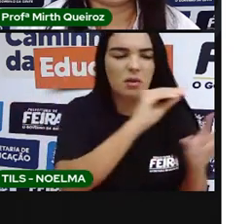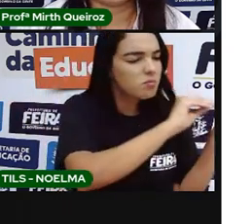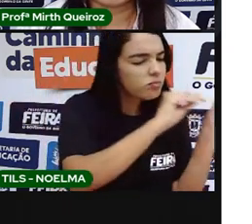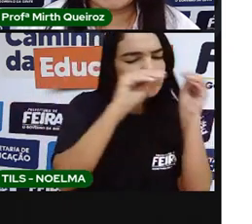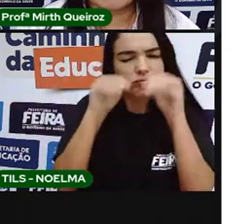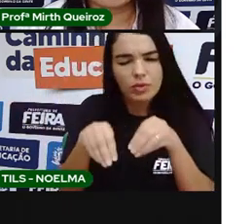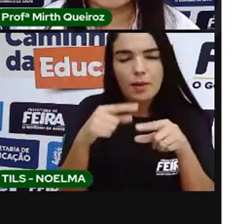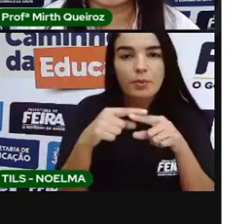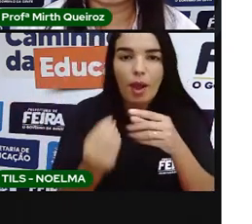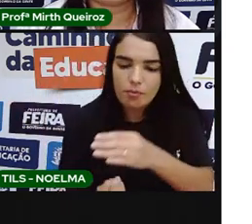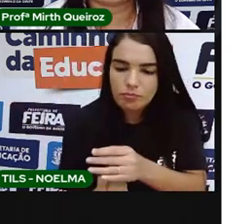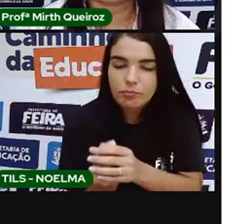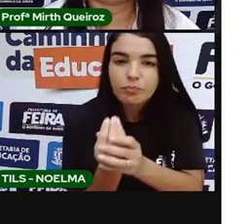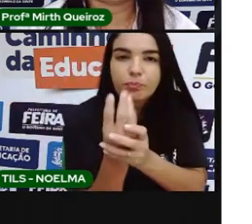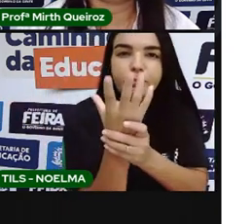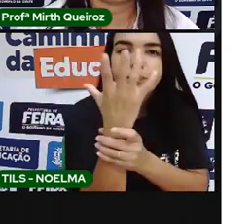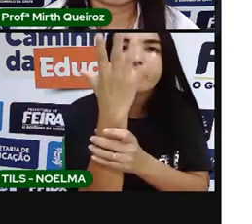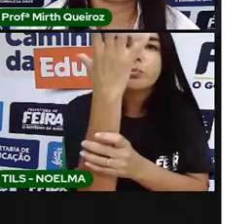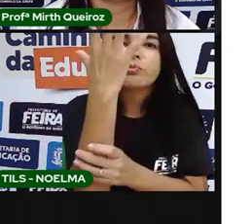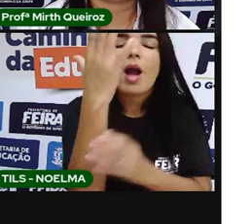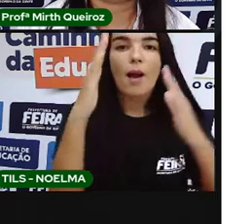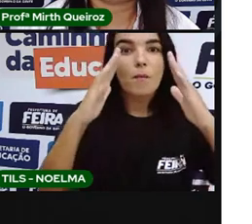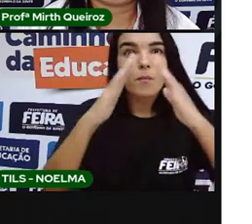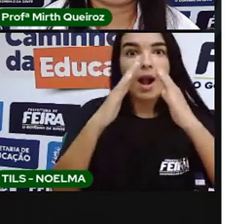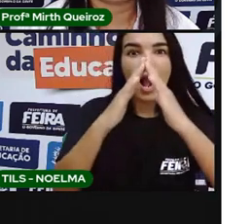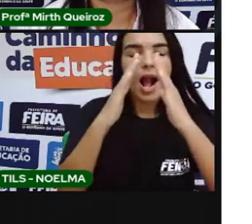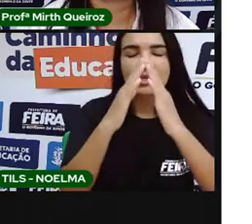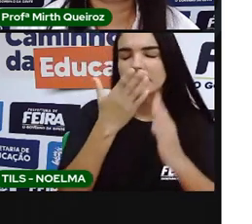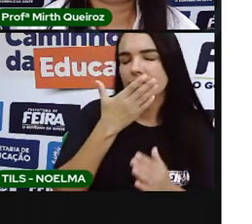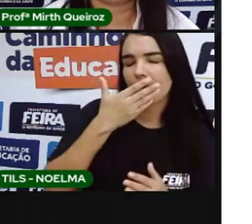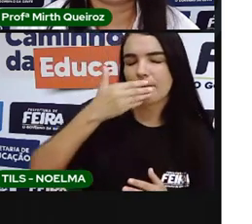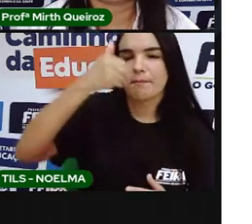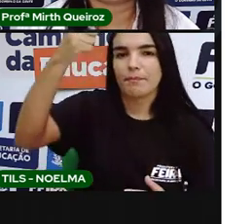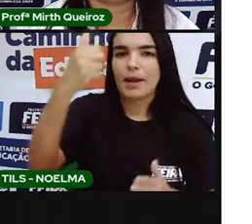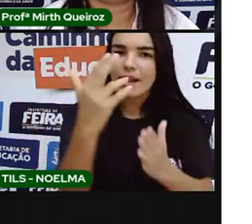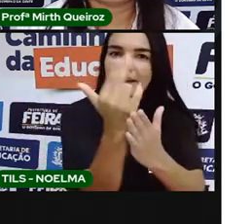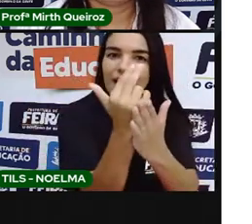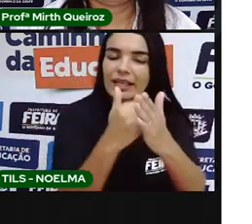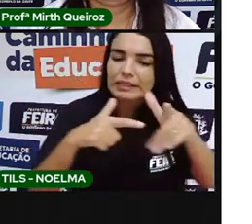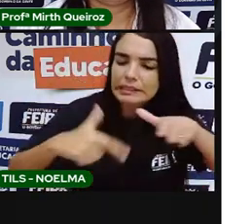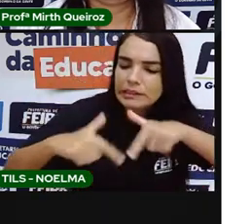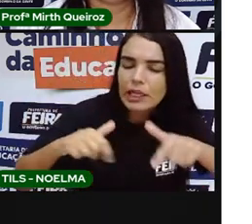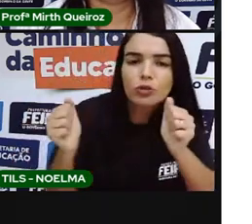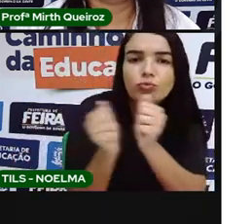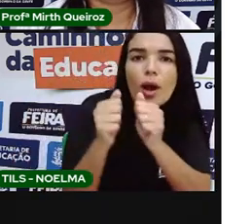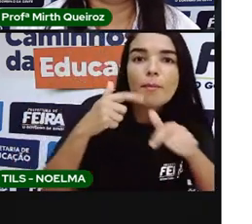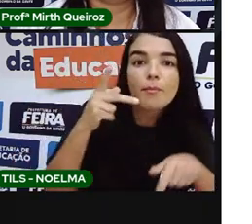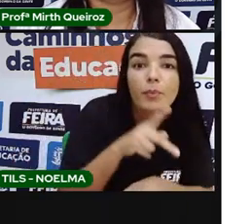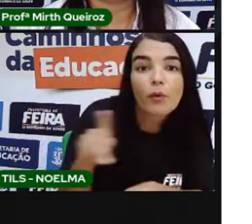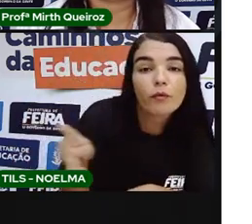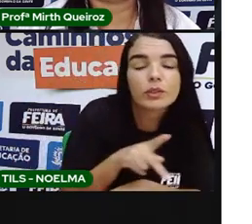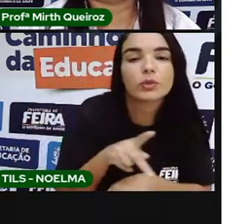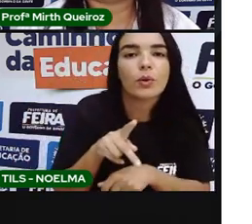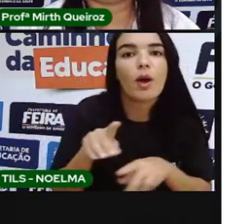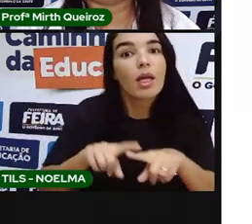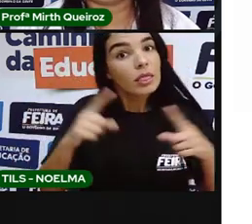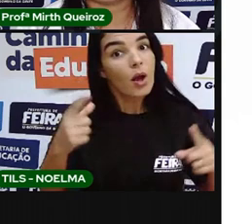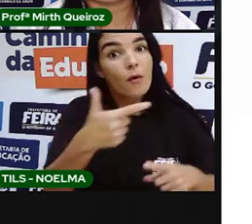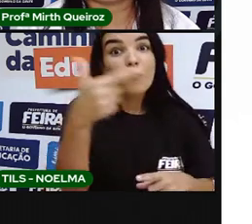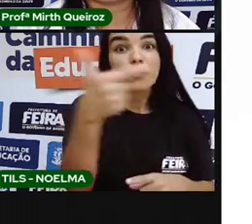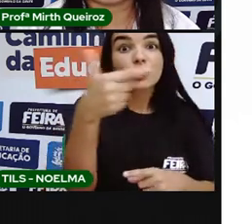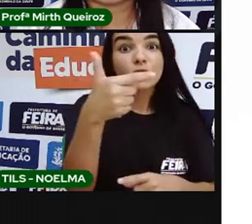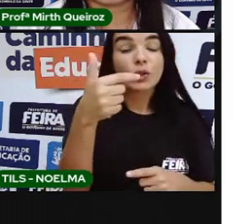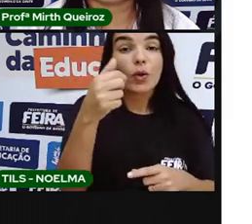deveriam um dar uma Academia de Belas Artes de trabalhar com professores e aí no dia vinte e dois de janeiro